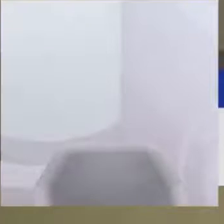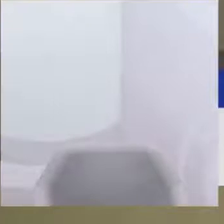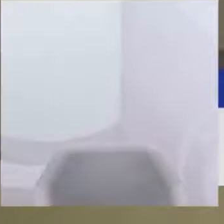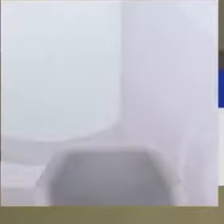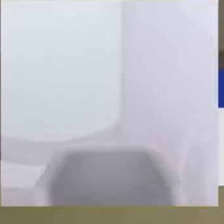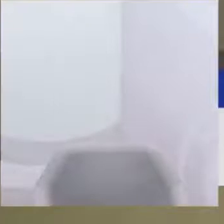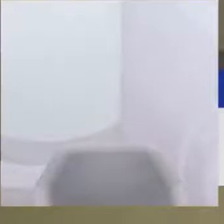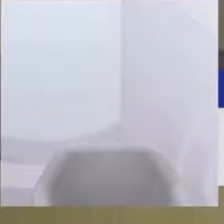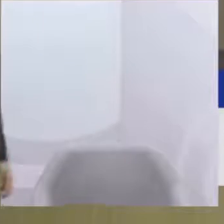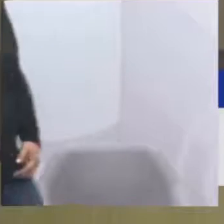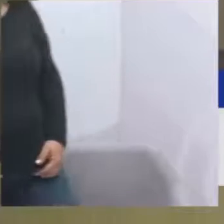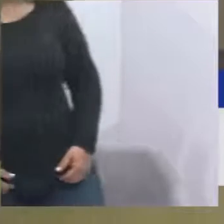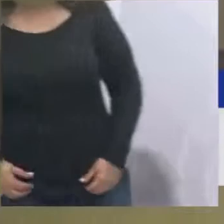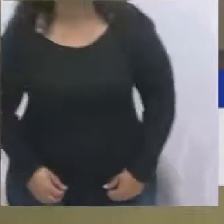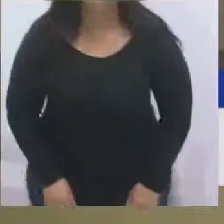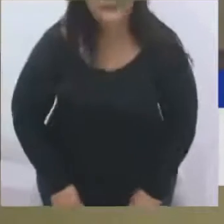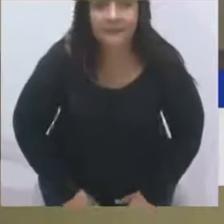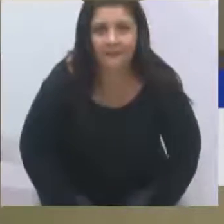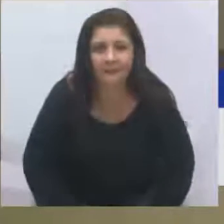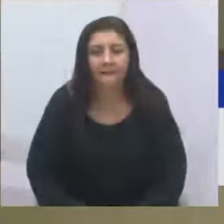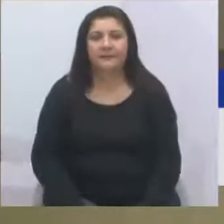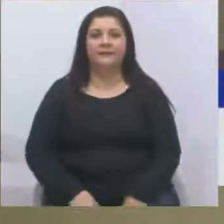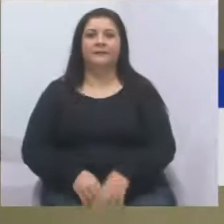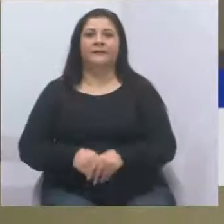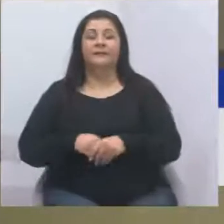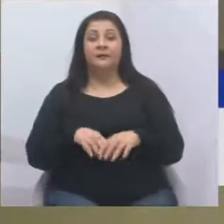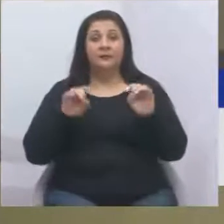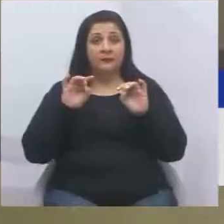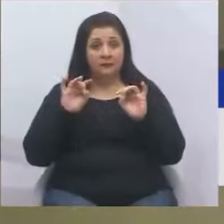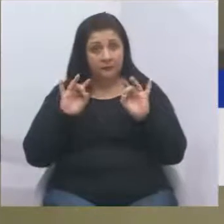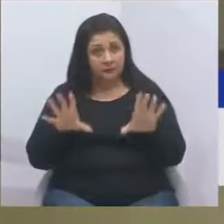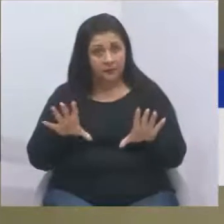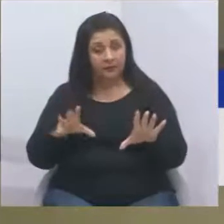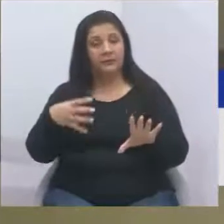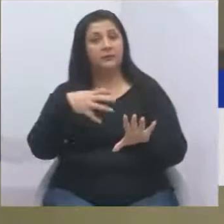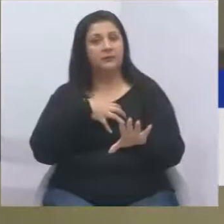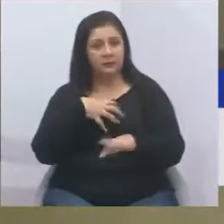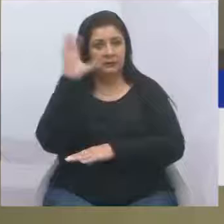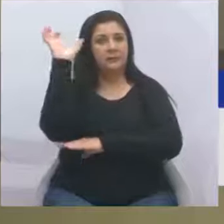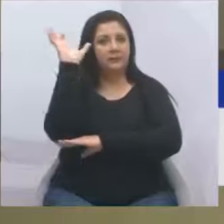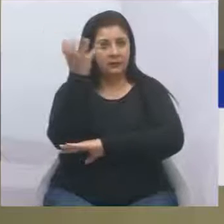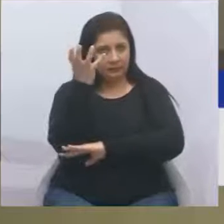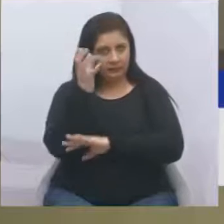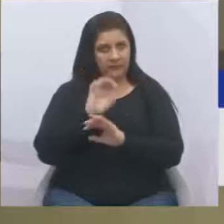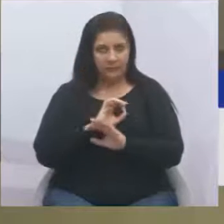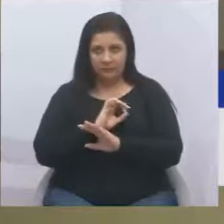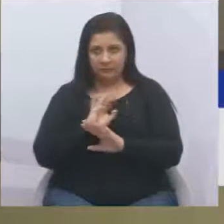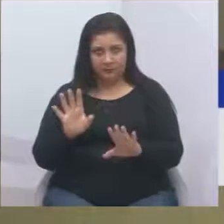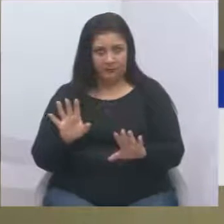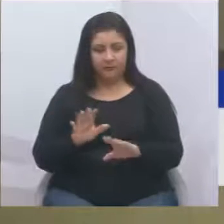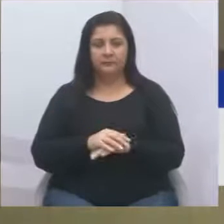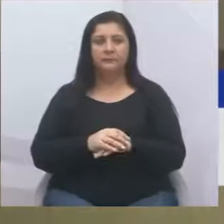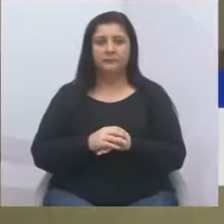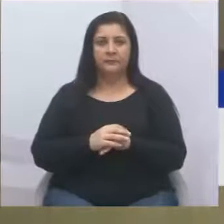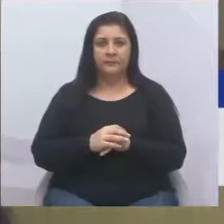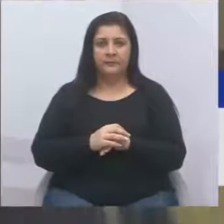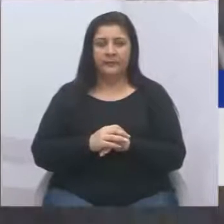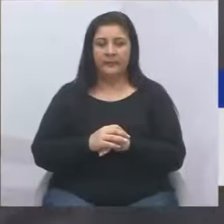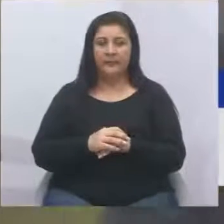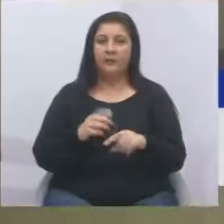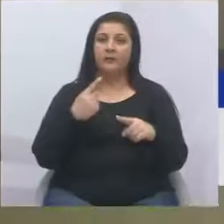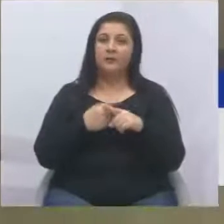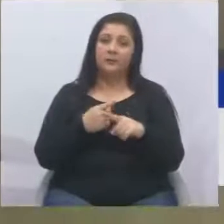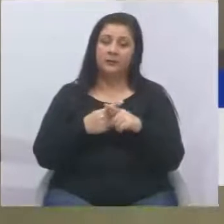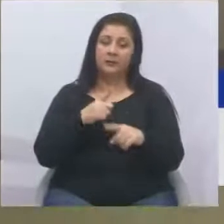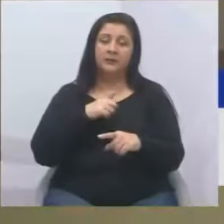para essa espécie de árvore apenas ela está sendo liberado esse corte por